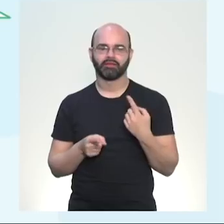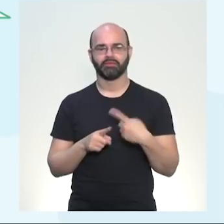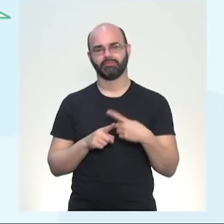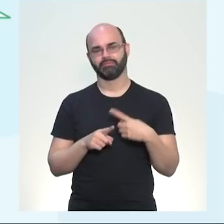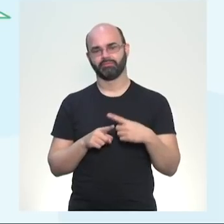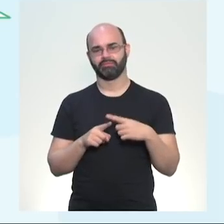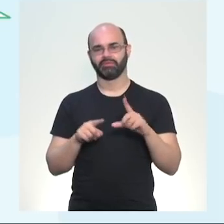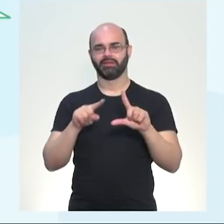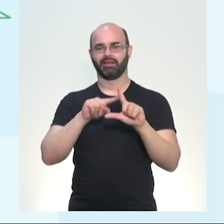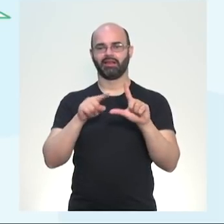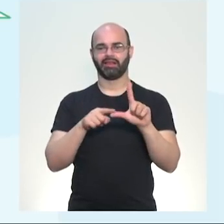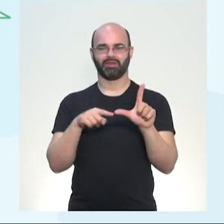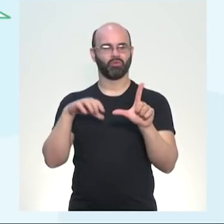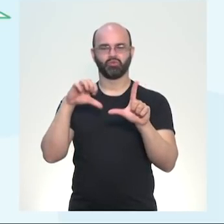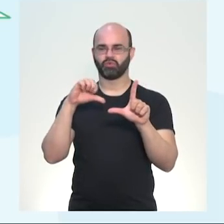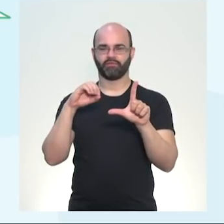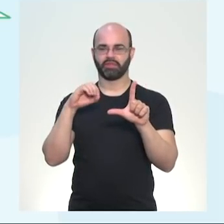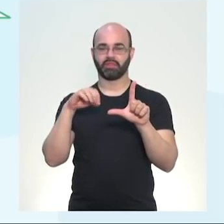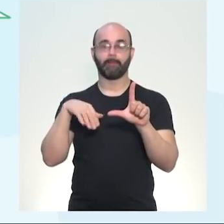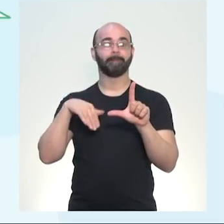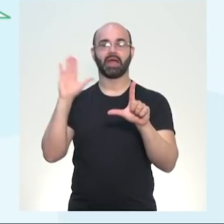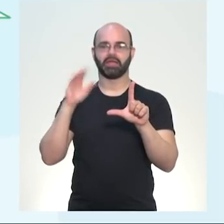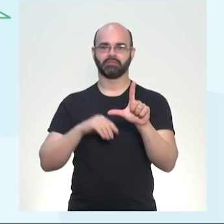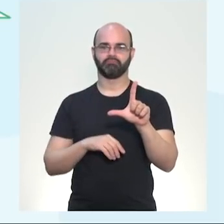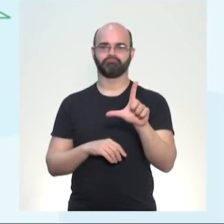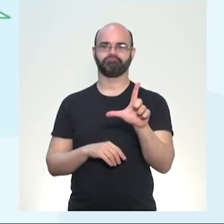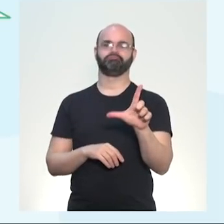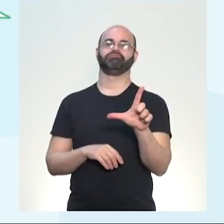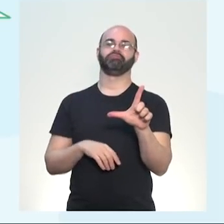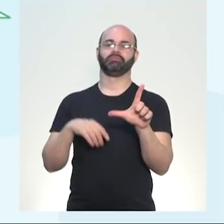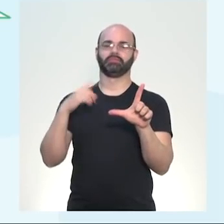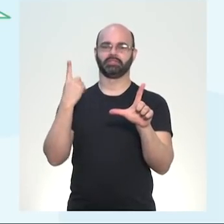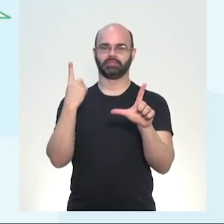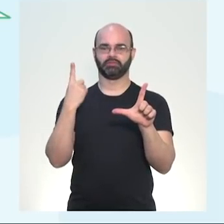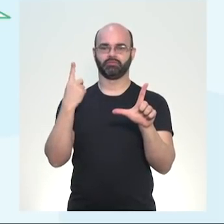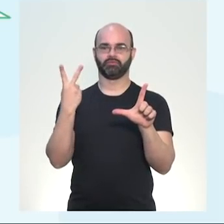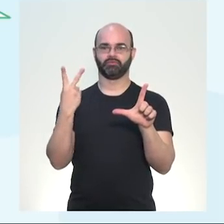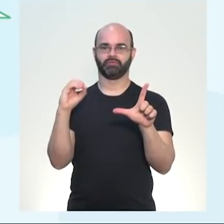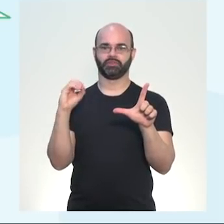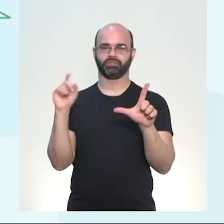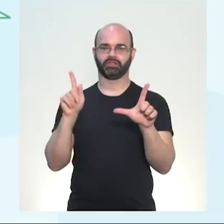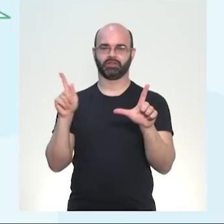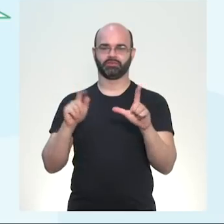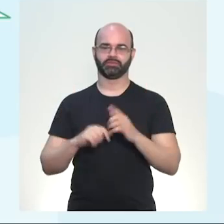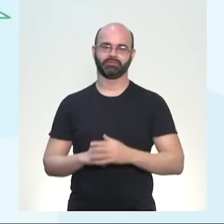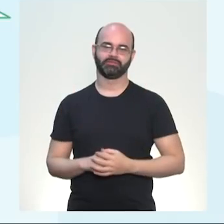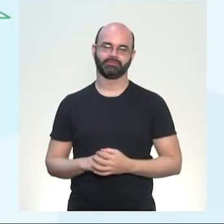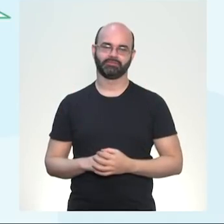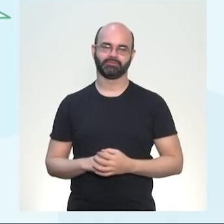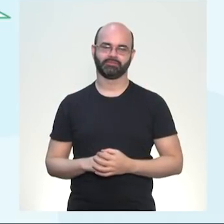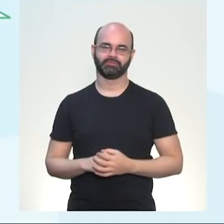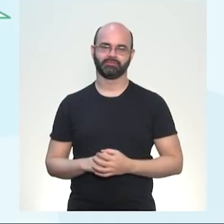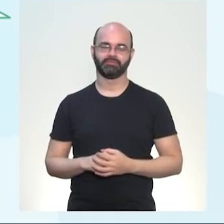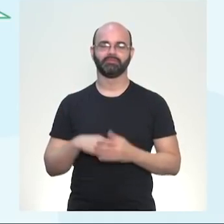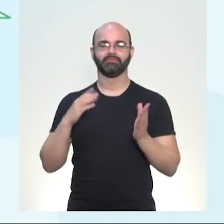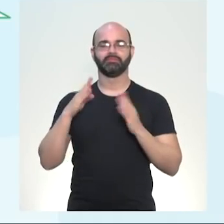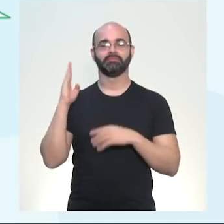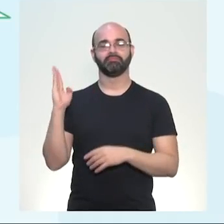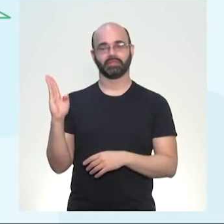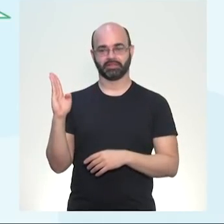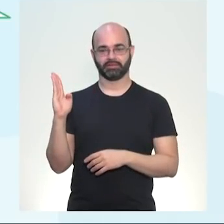é obtusângulo. Então, no caso aqui é um ângulo de 120 graus. Na B, todos os ângulos